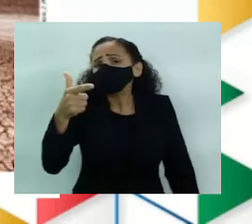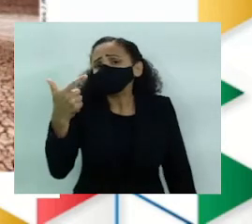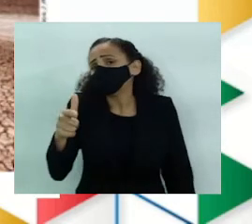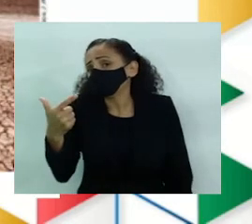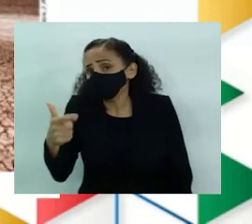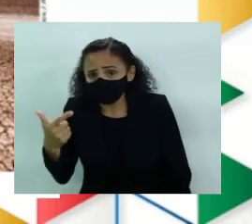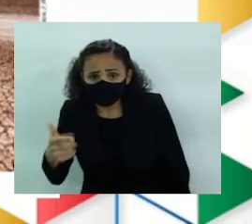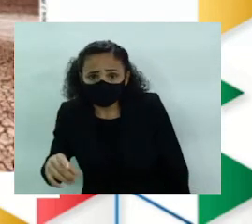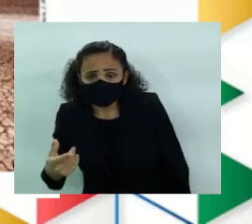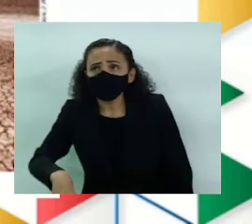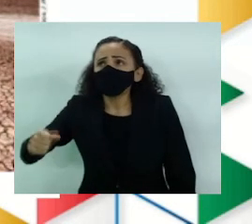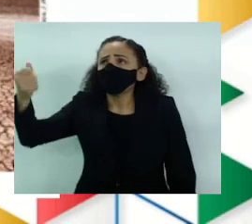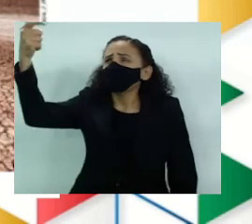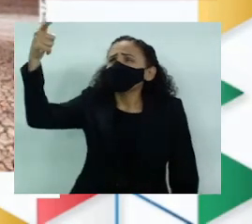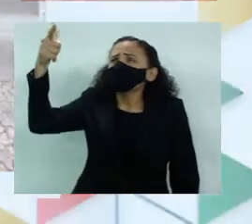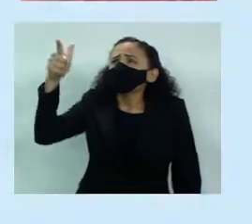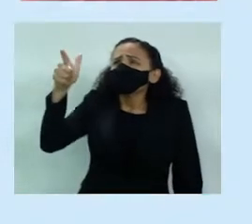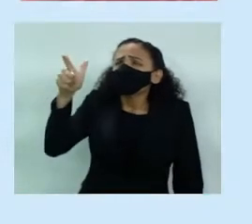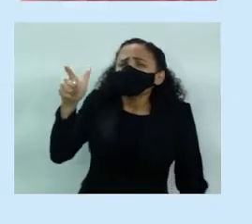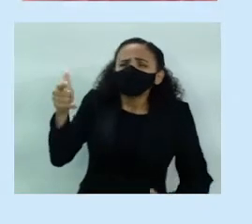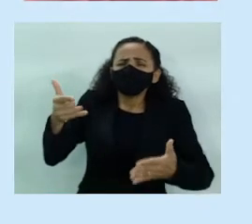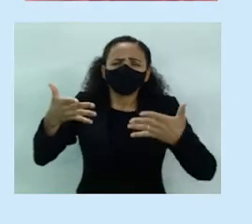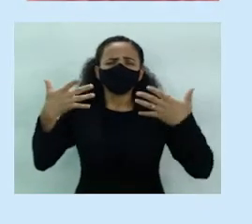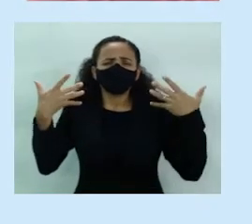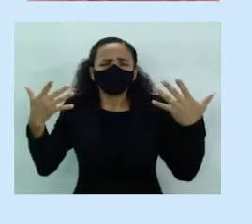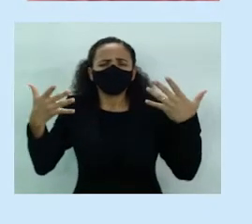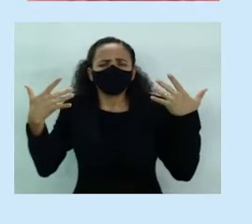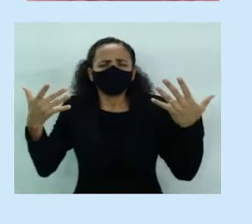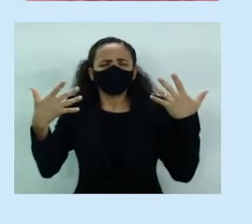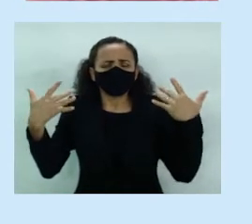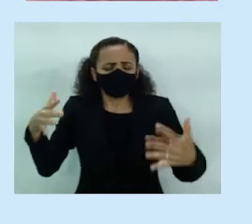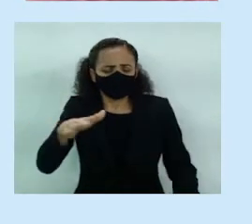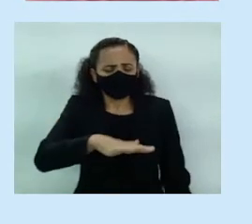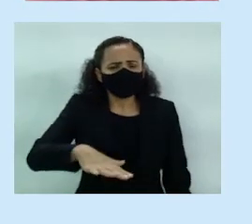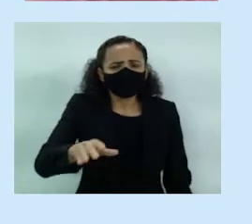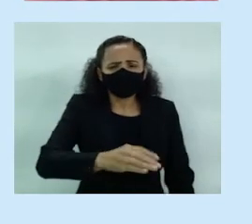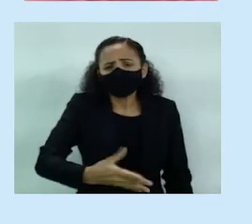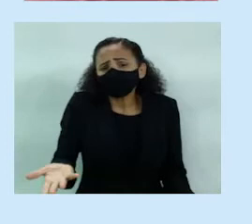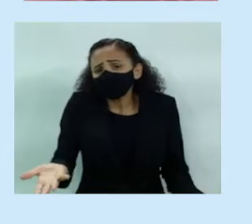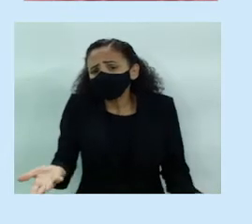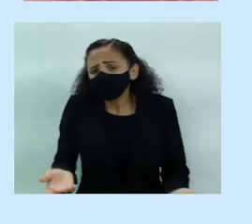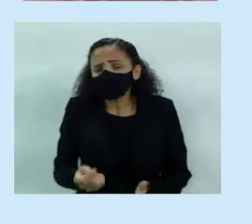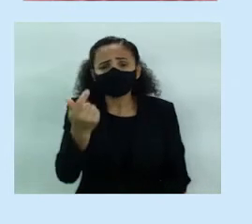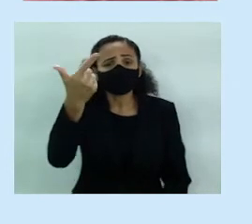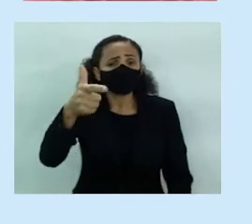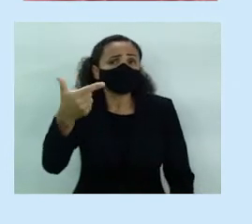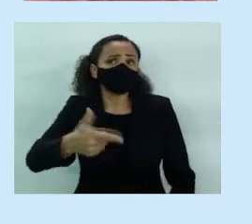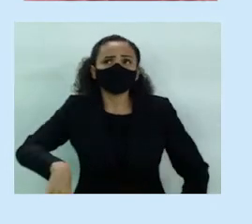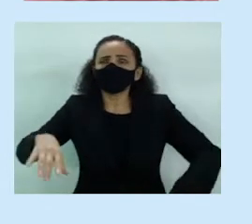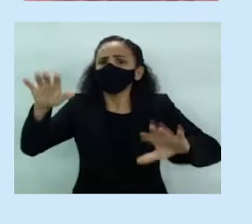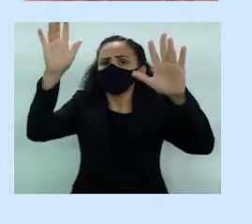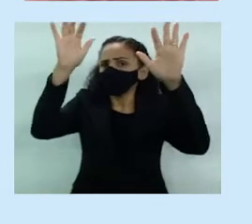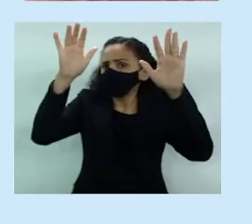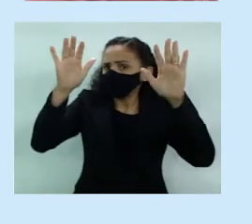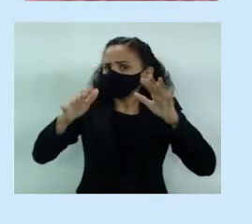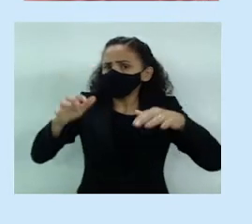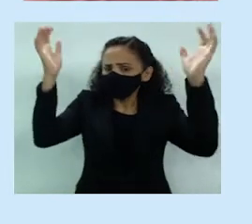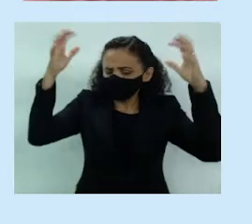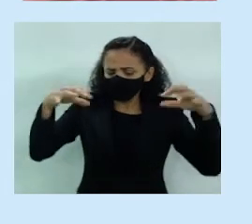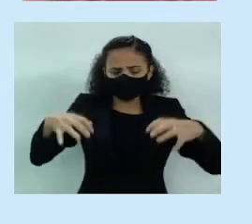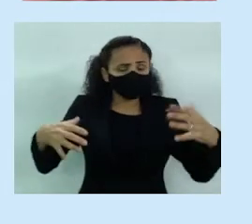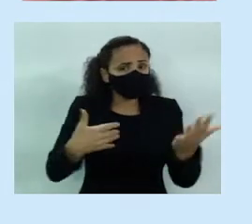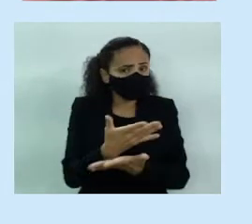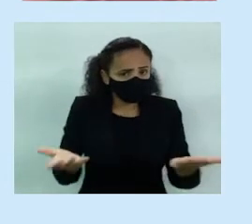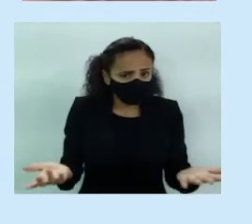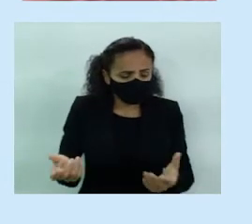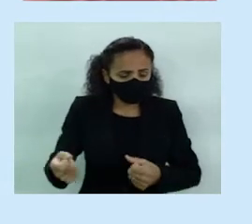terrenos, os solos totalmente desgastados, tá certo? Por falta de chuvas, né? Então a gente pode observar isso em muitos lugares,